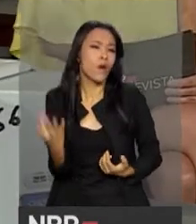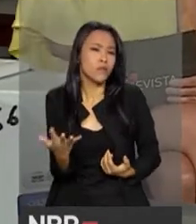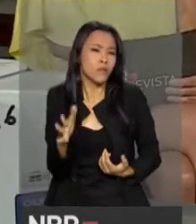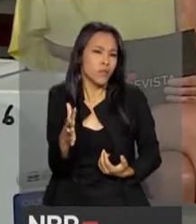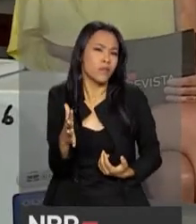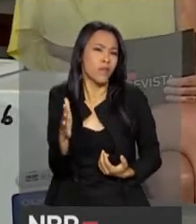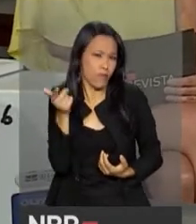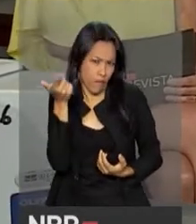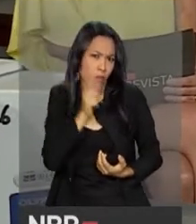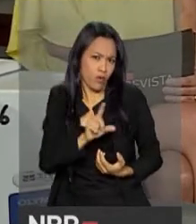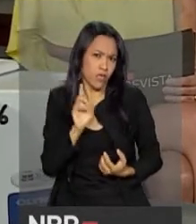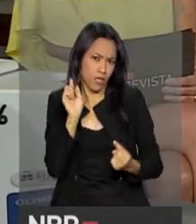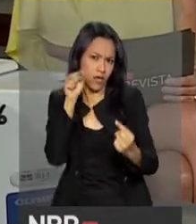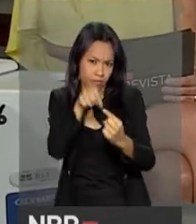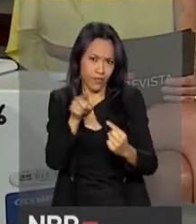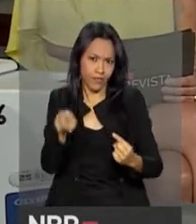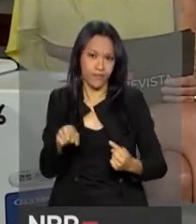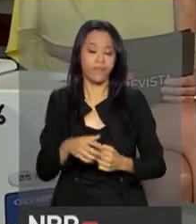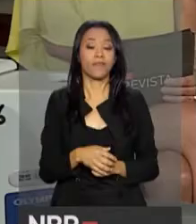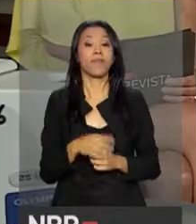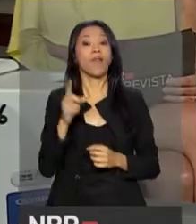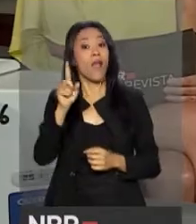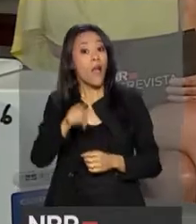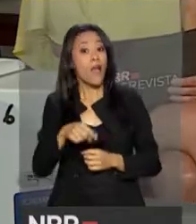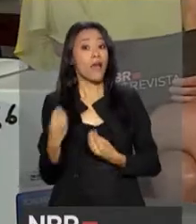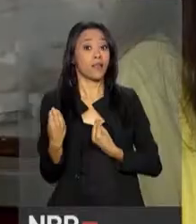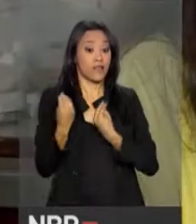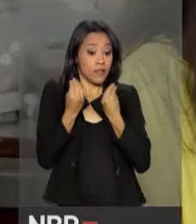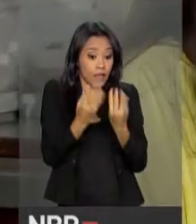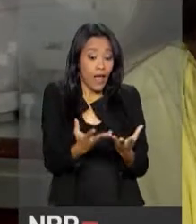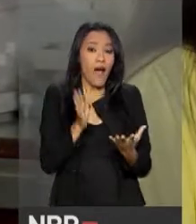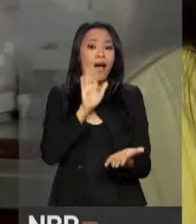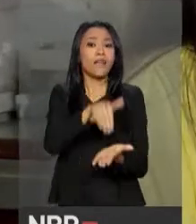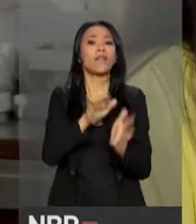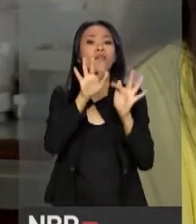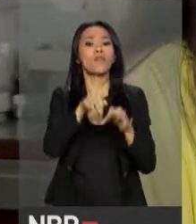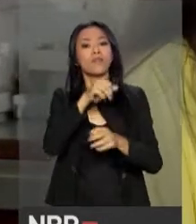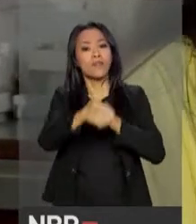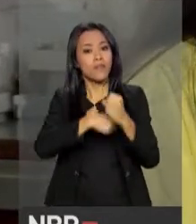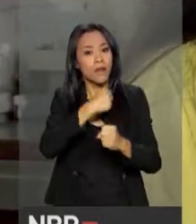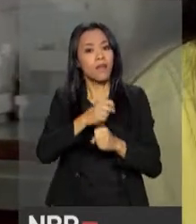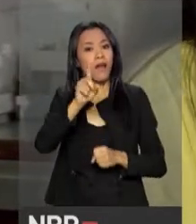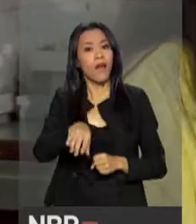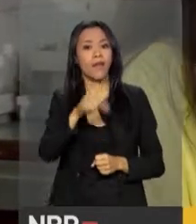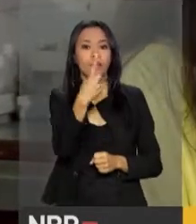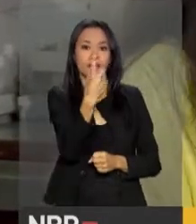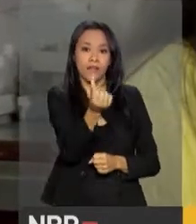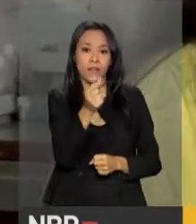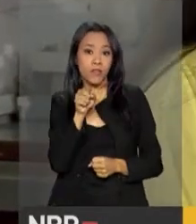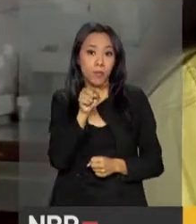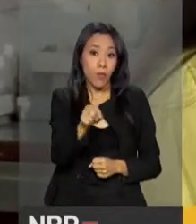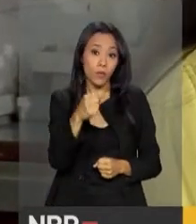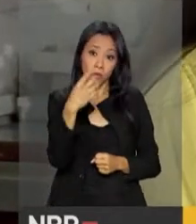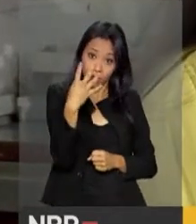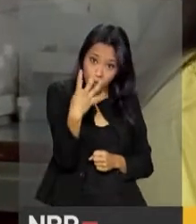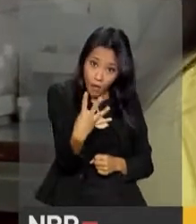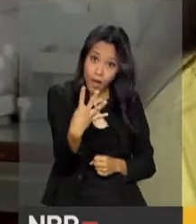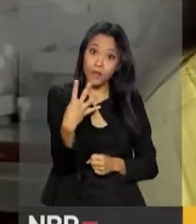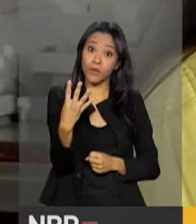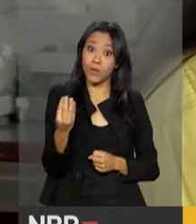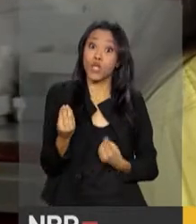será que a gente vai atingir essa meta a meta de duração até o final do ano é de 16.4